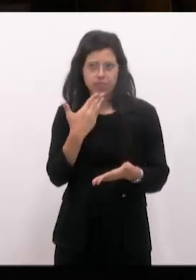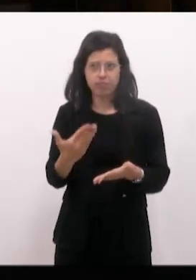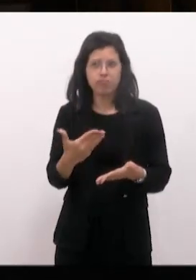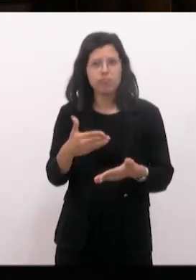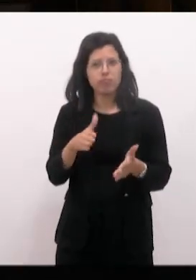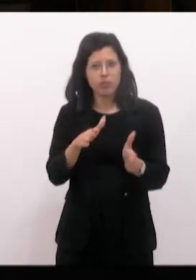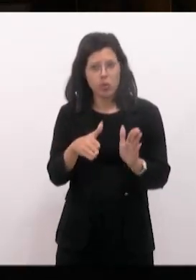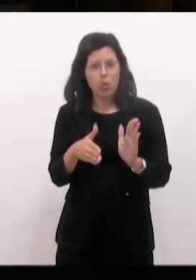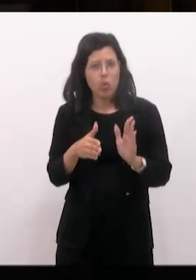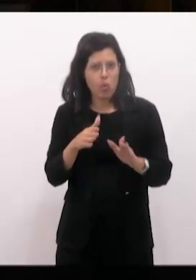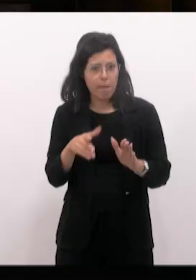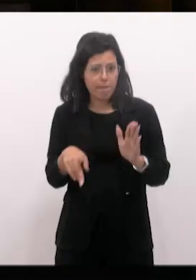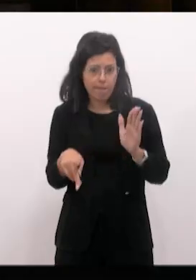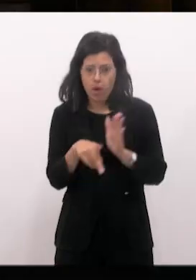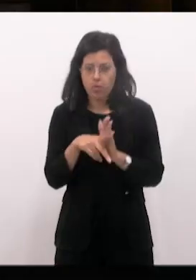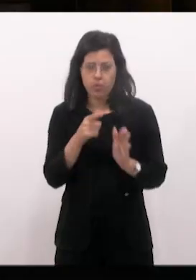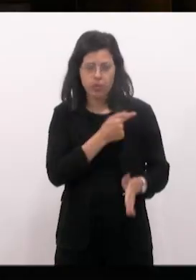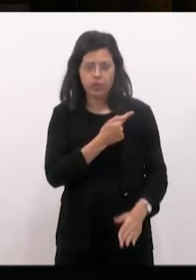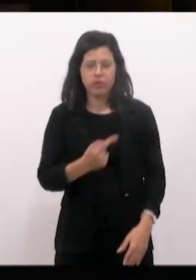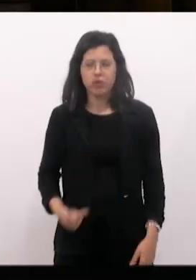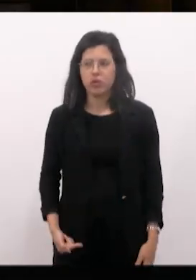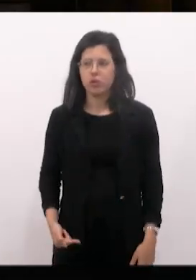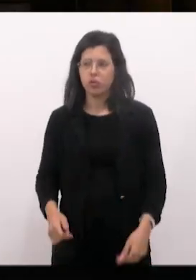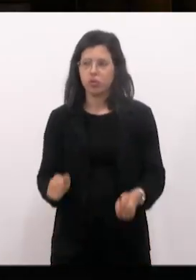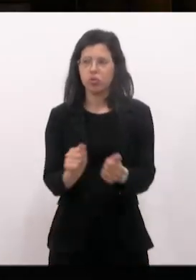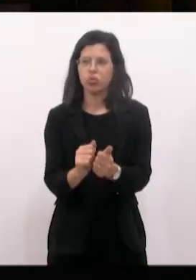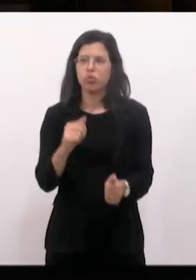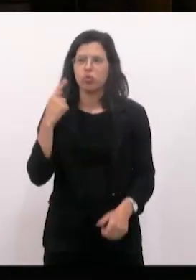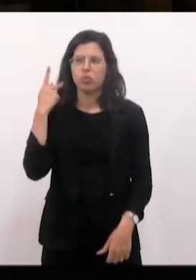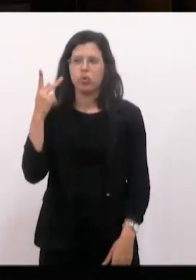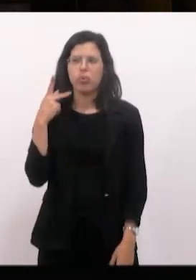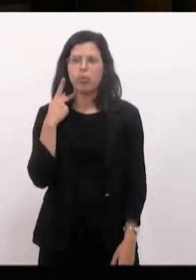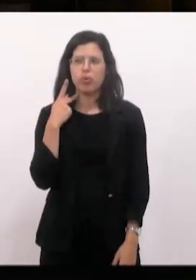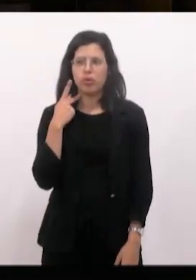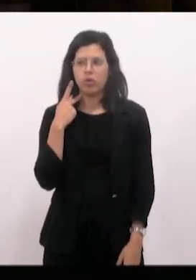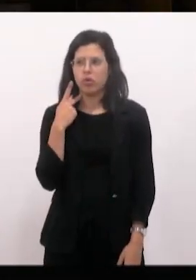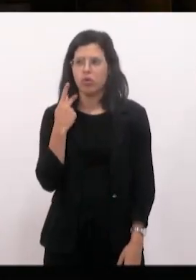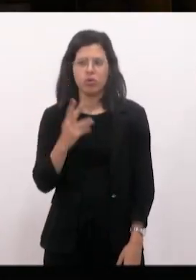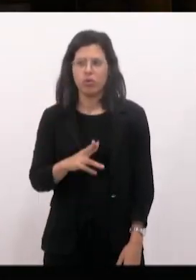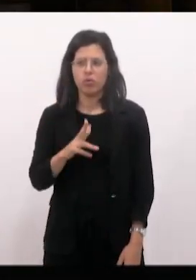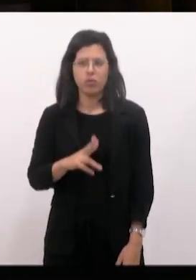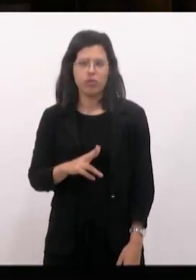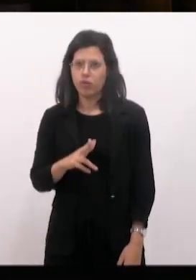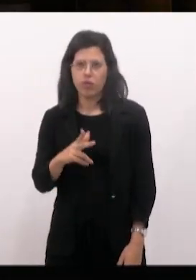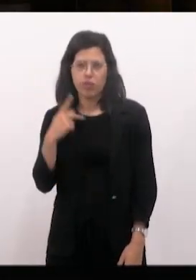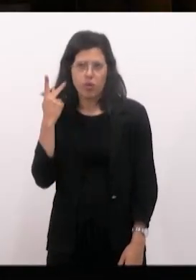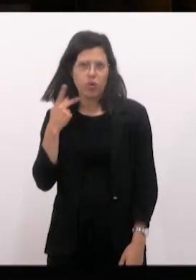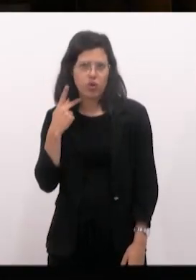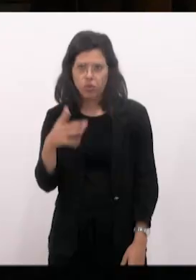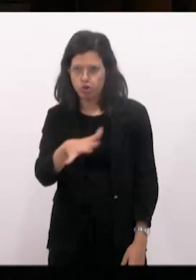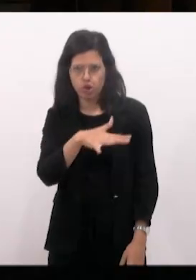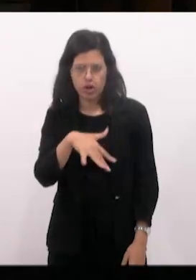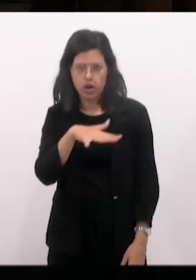próprio governador, junto com o procurador, e não foi o procurador-geral. O que